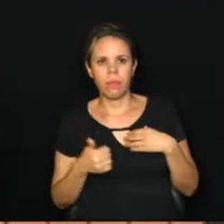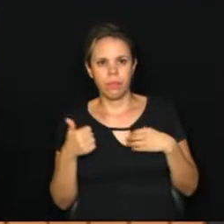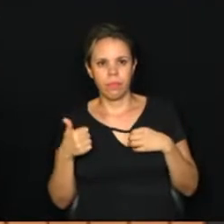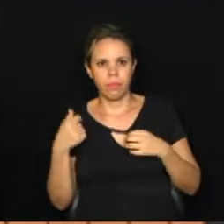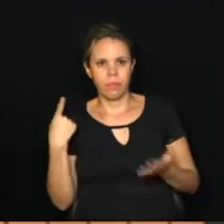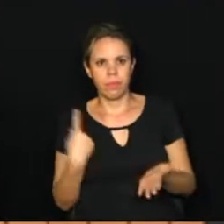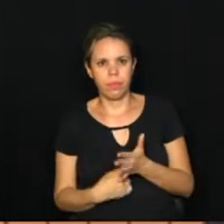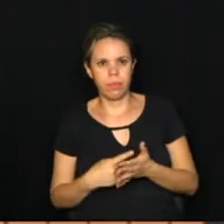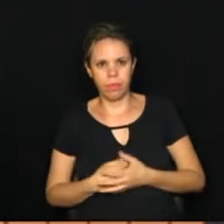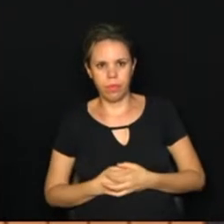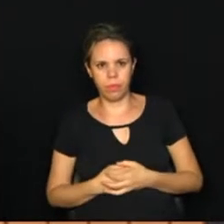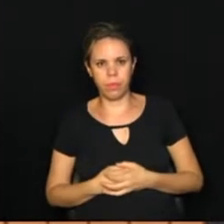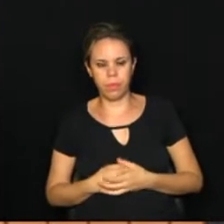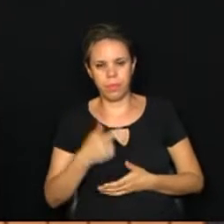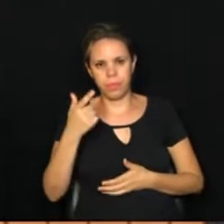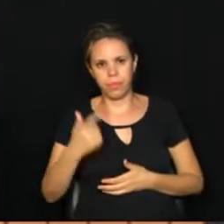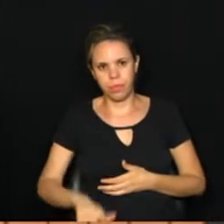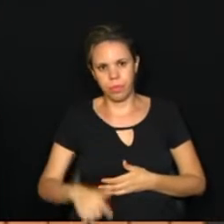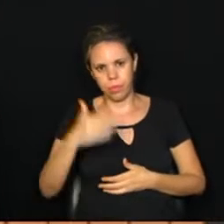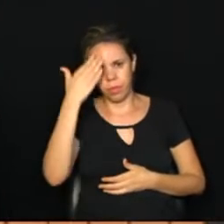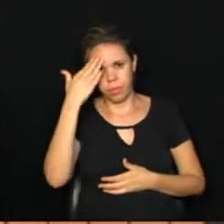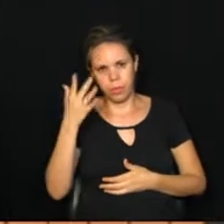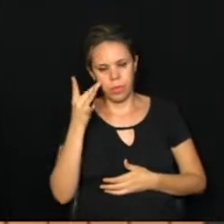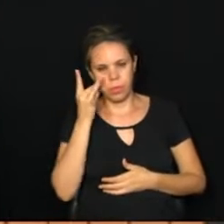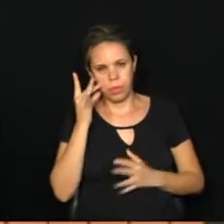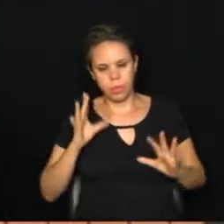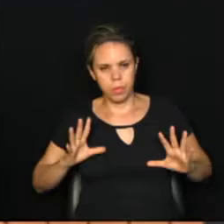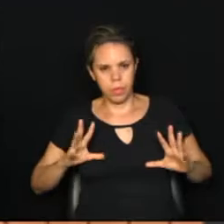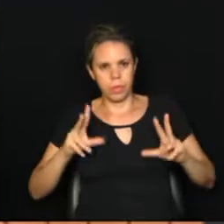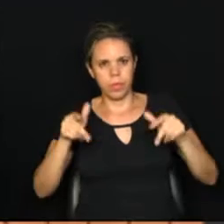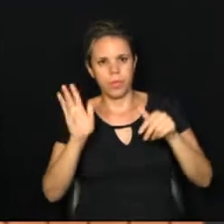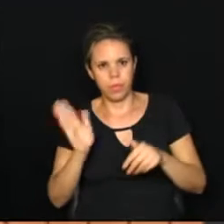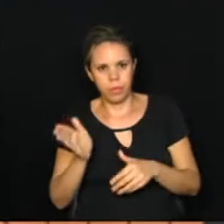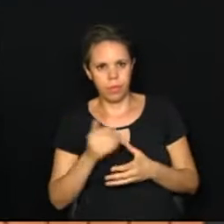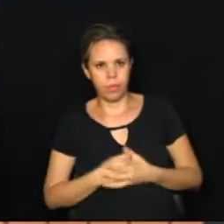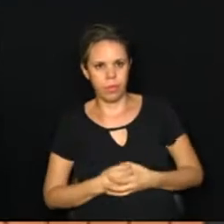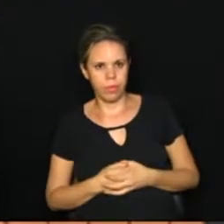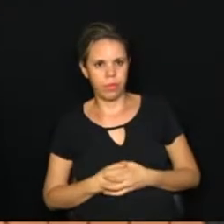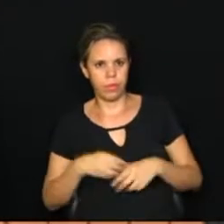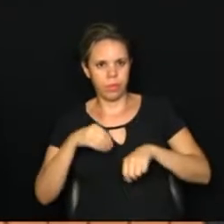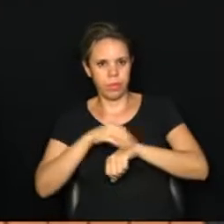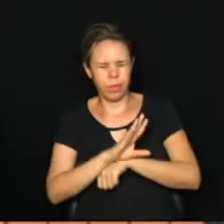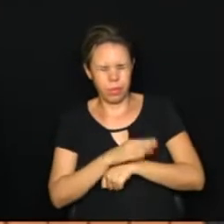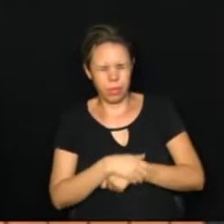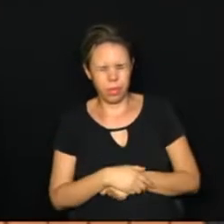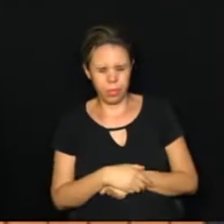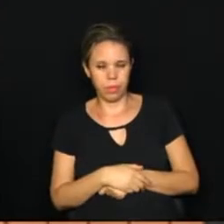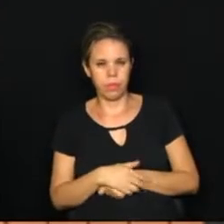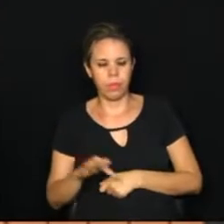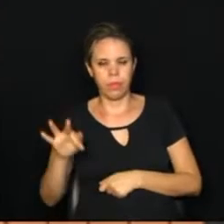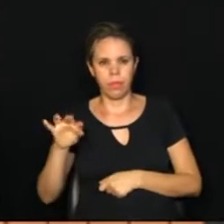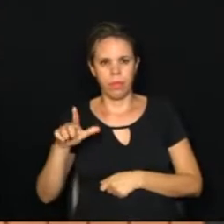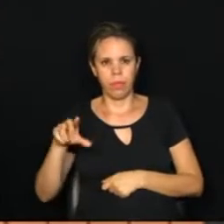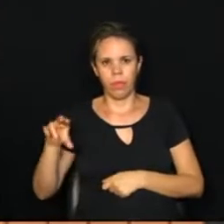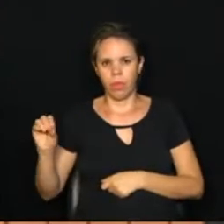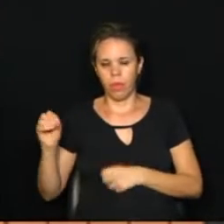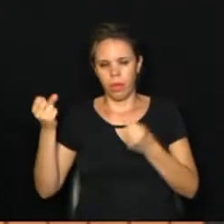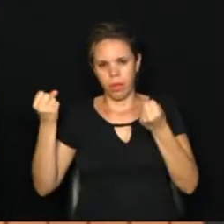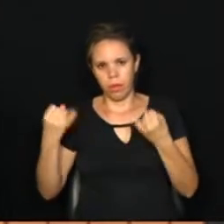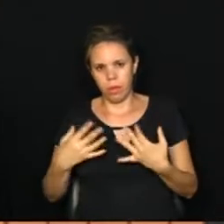bom? Então, mais uma vez, agradecendo a presença de todos, eu já quero passar a palavra para o Flávio aí, para ele poder